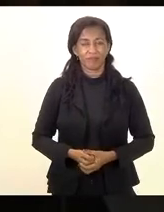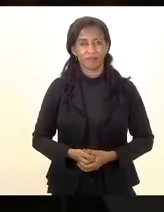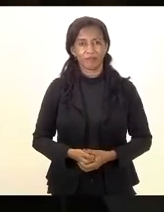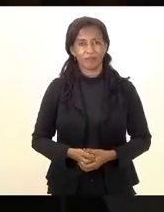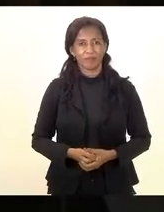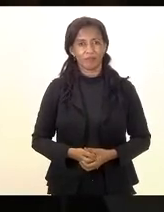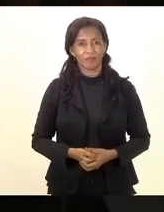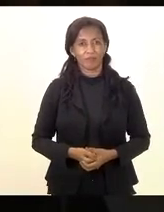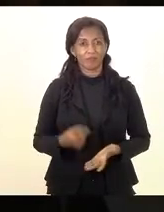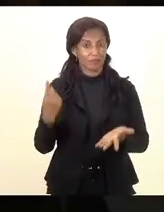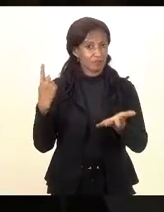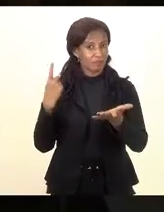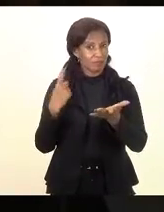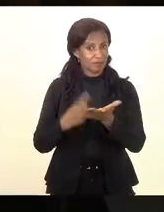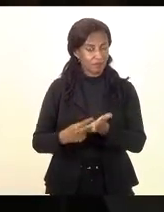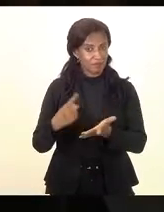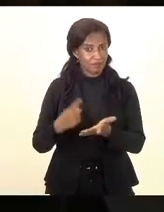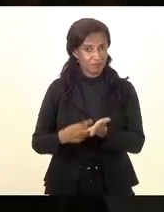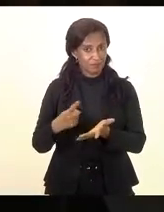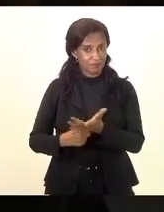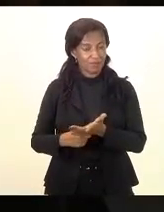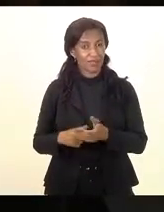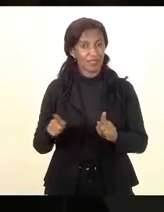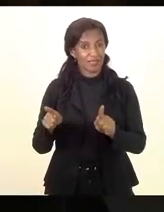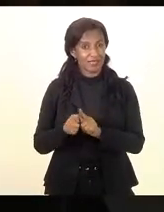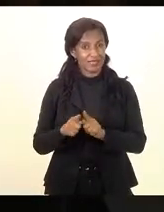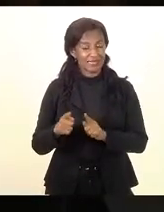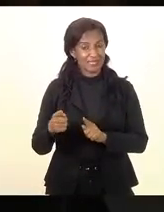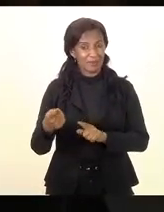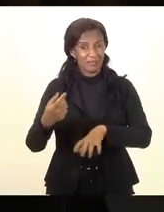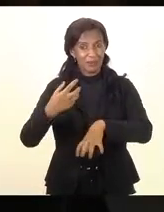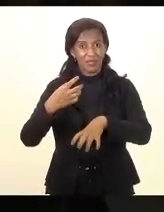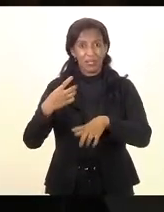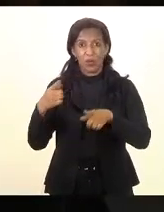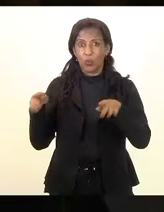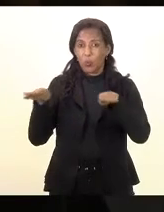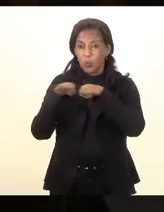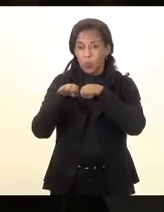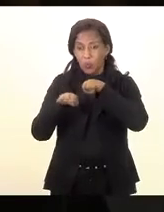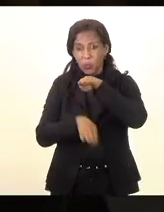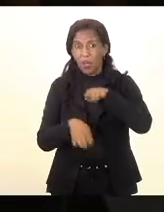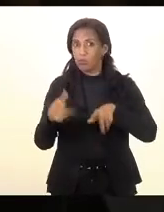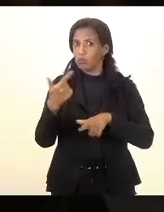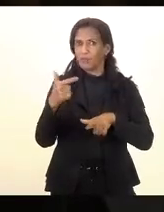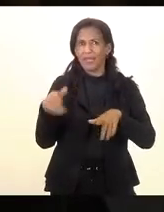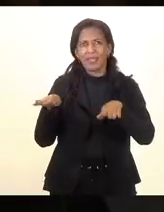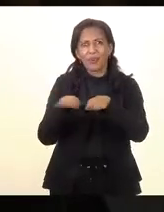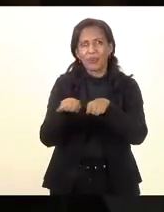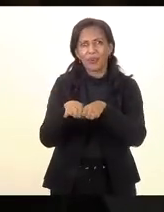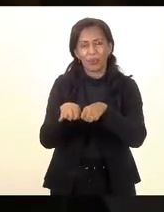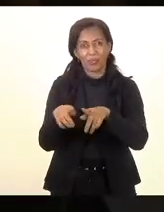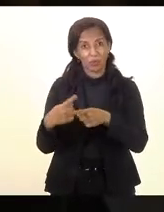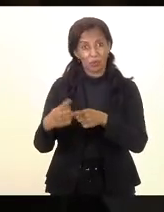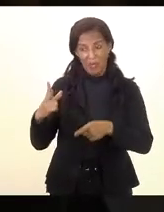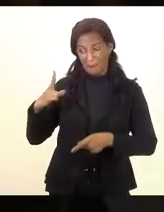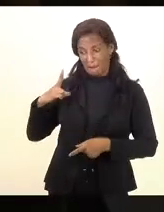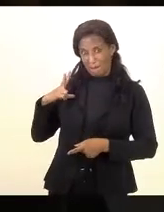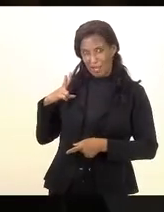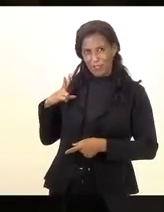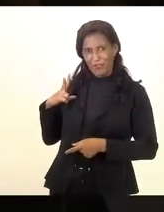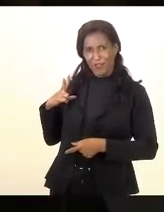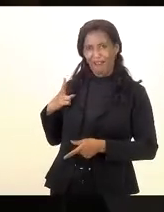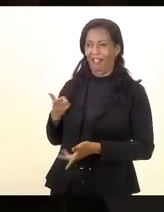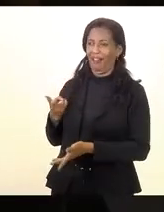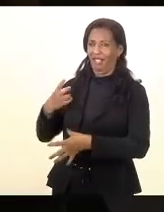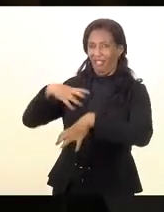e comprometido e afetado de forma desigual porque na rede privada continuou-se com